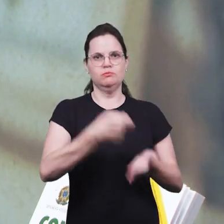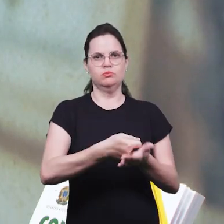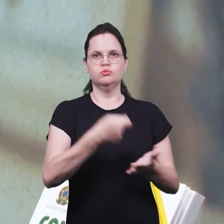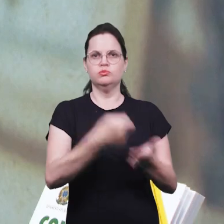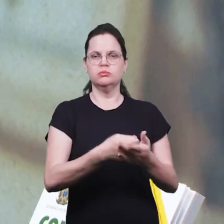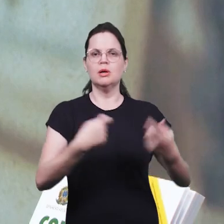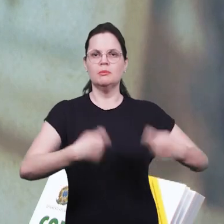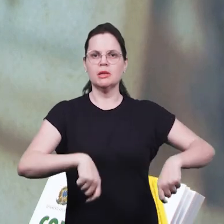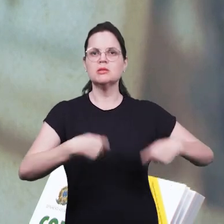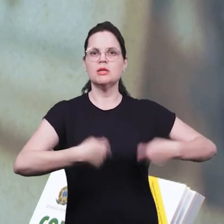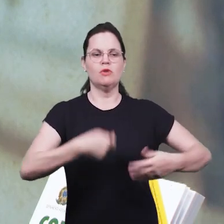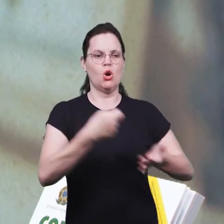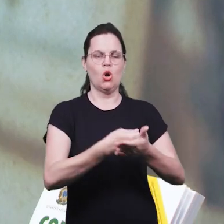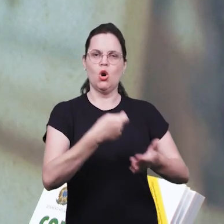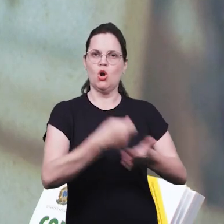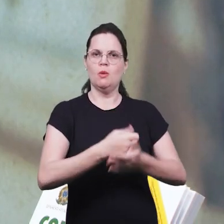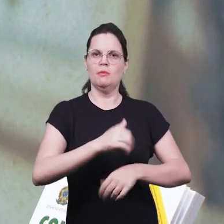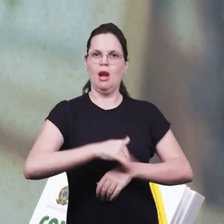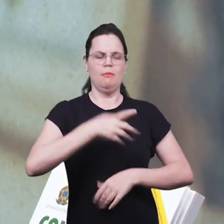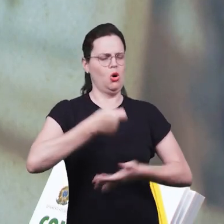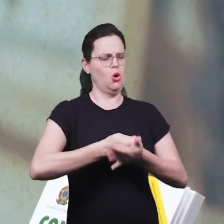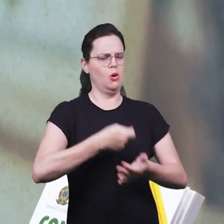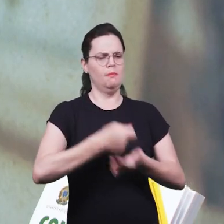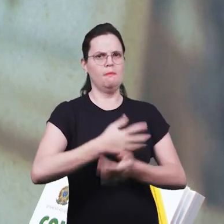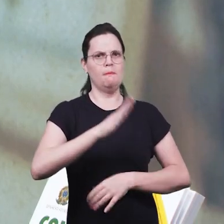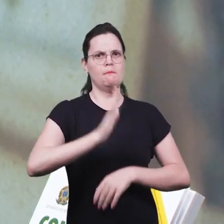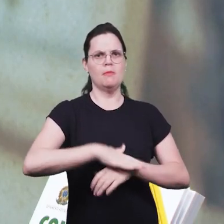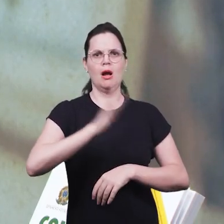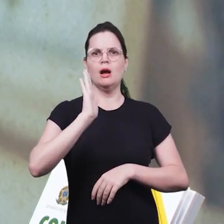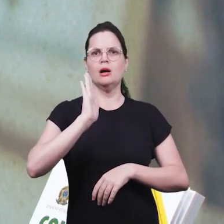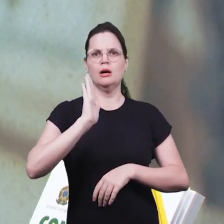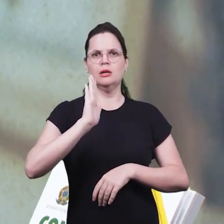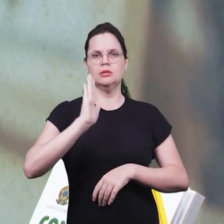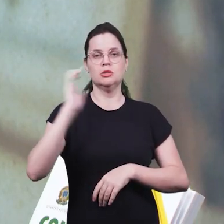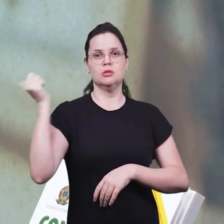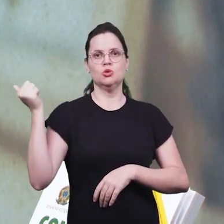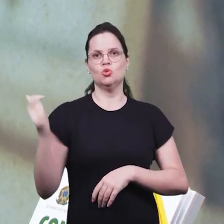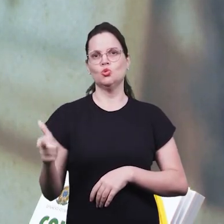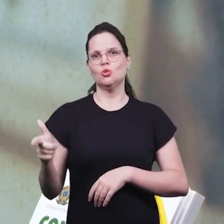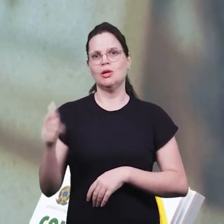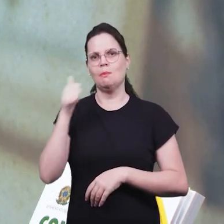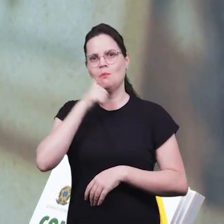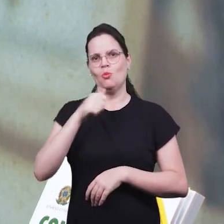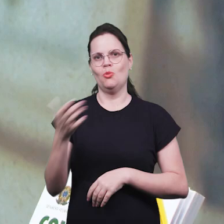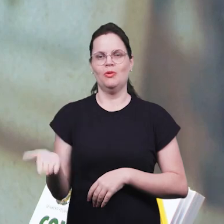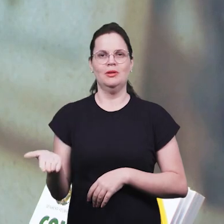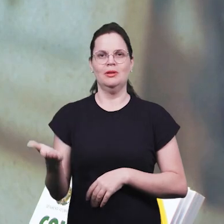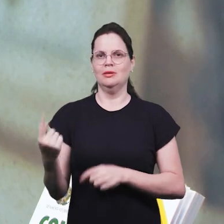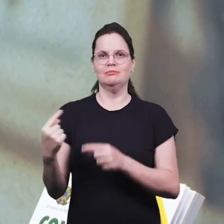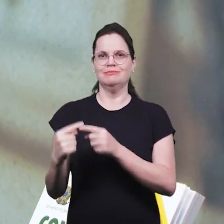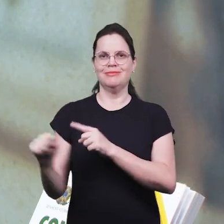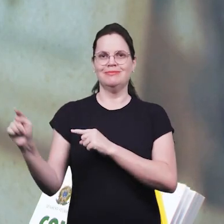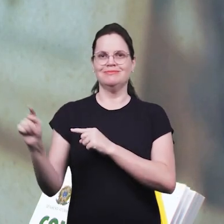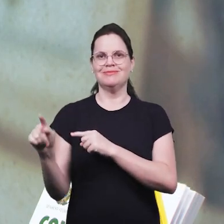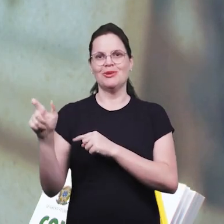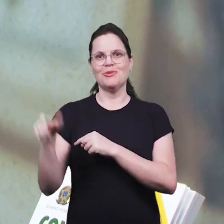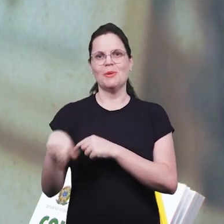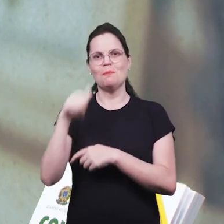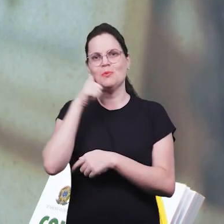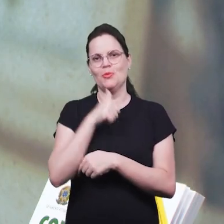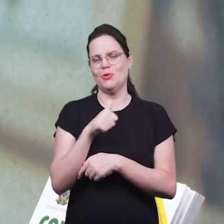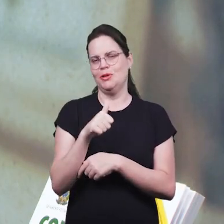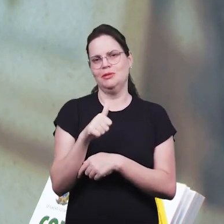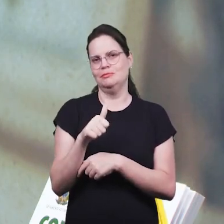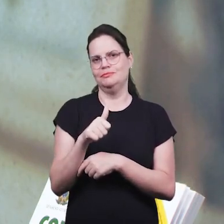rigor, diversos níveis de cobrança muito mais maiores, que não seriam proporcionais de cobrar da